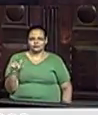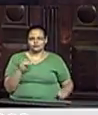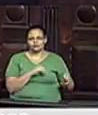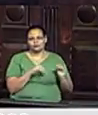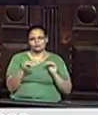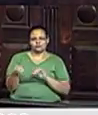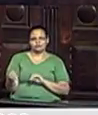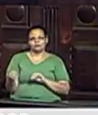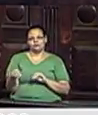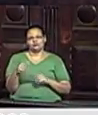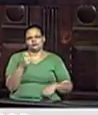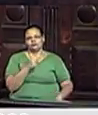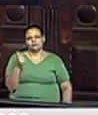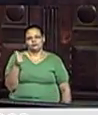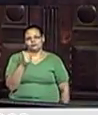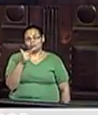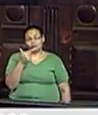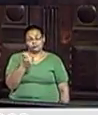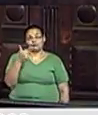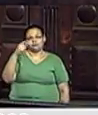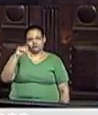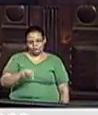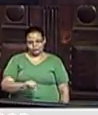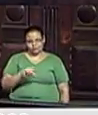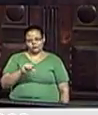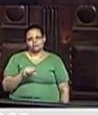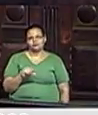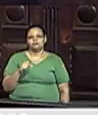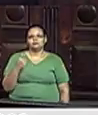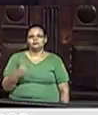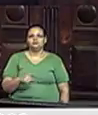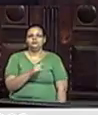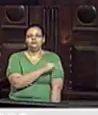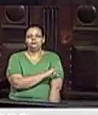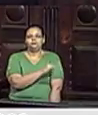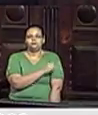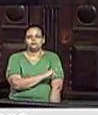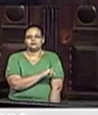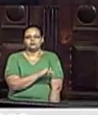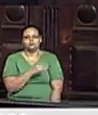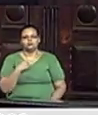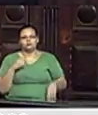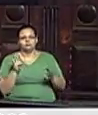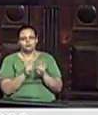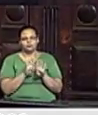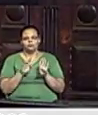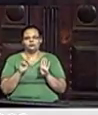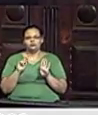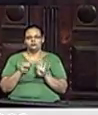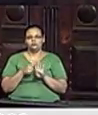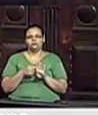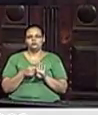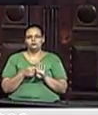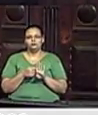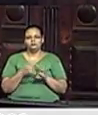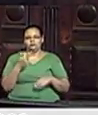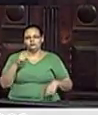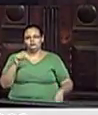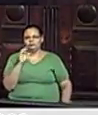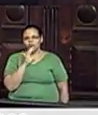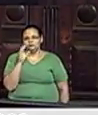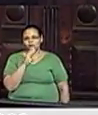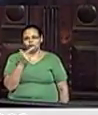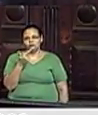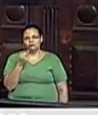unidades. 29 no Rio de Janeiro serão fechadas. Elas 40 serão fechadas. 29 imediatamente. E